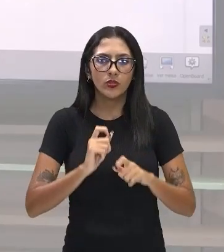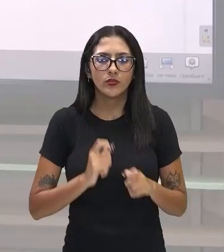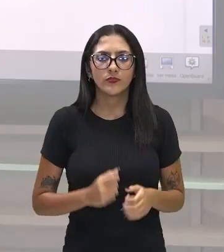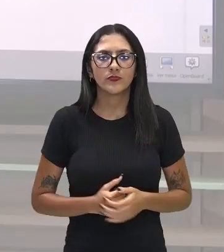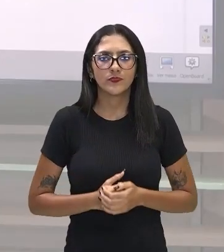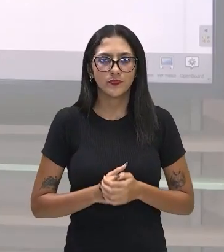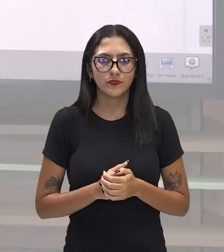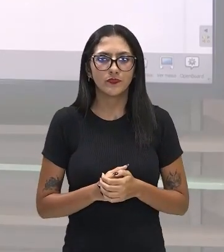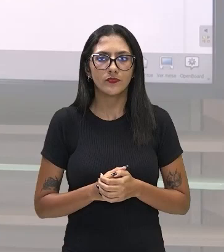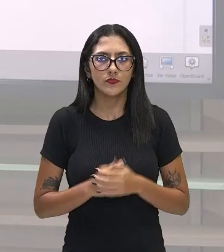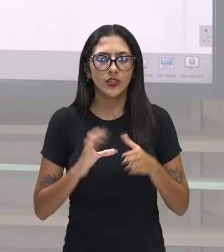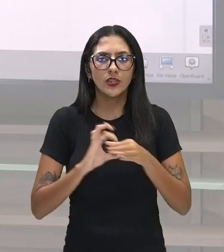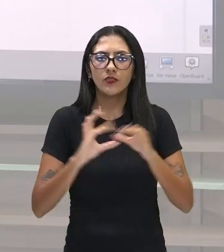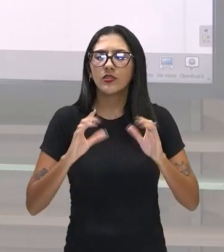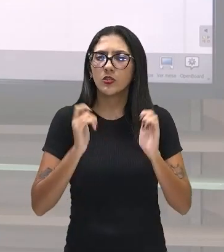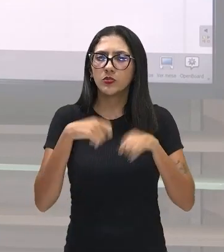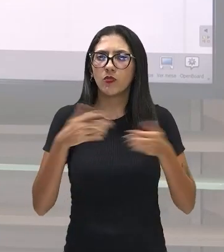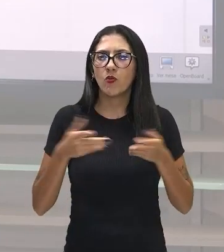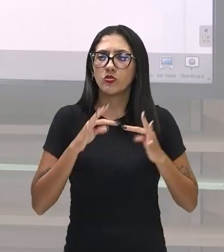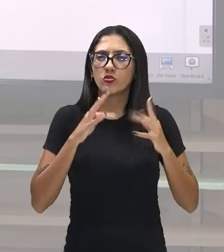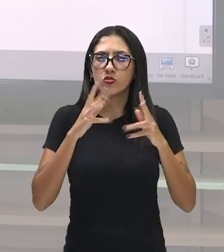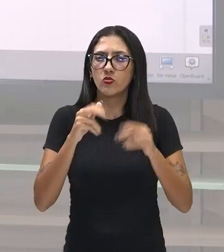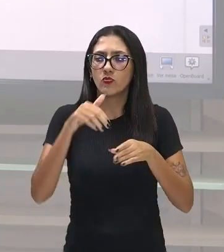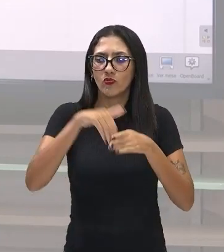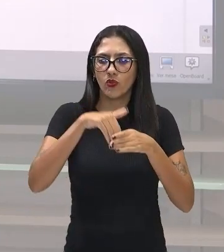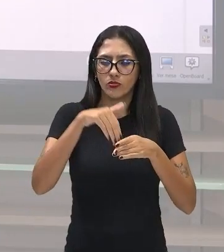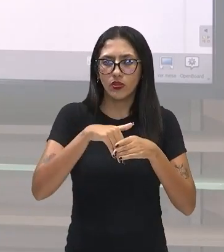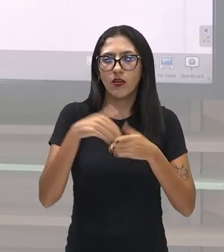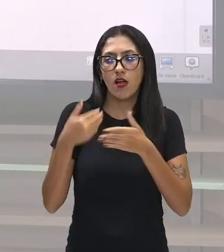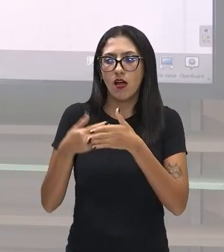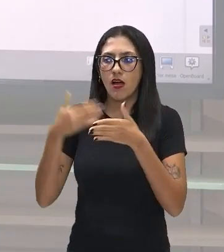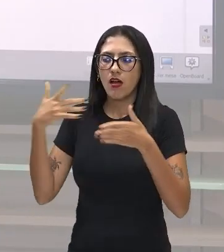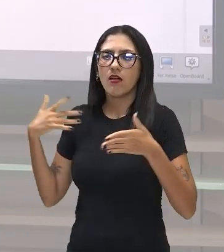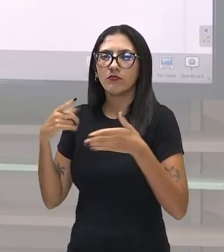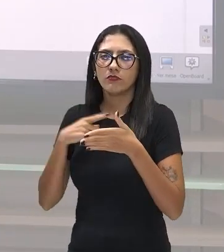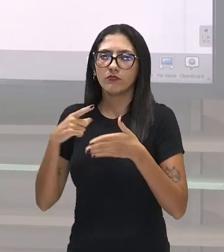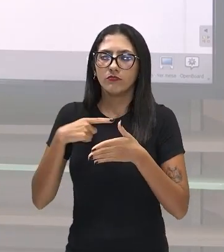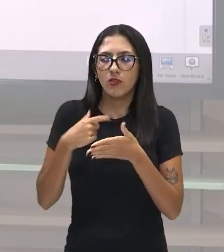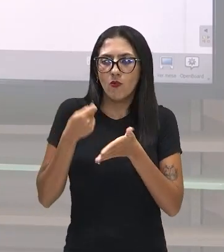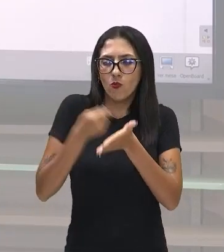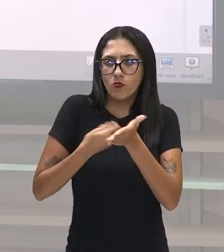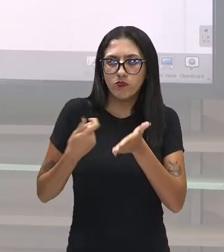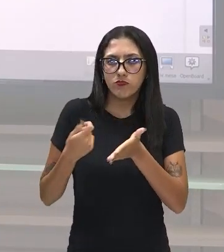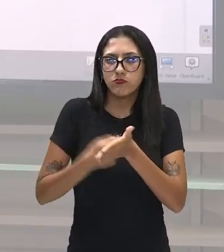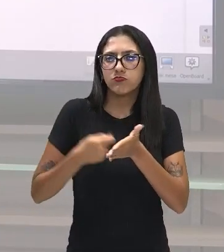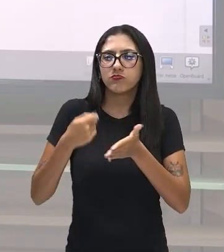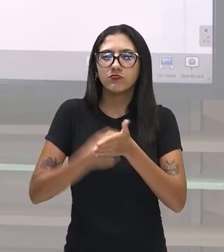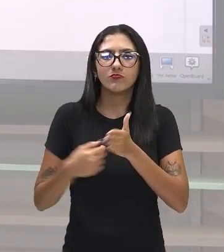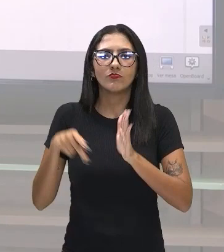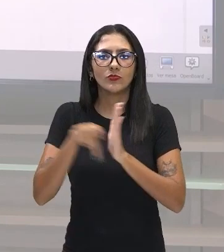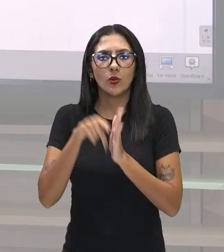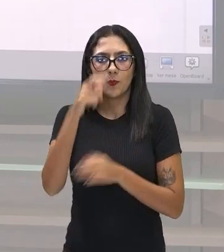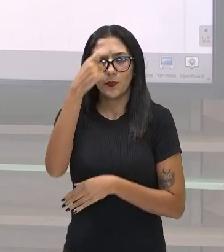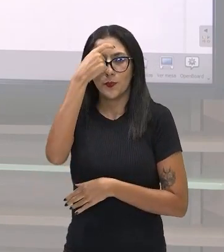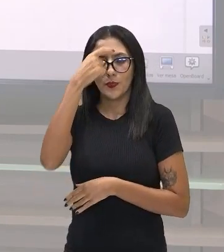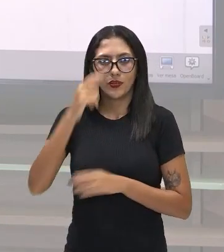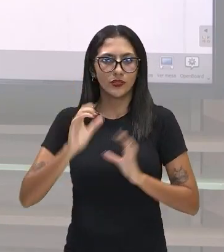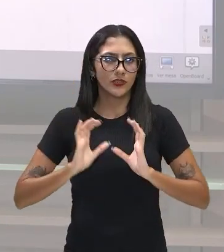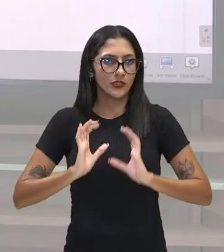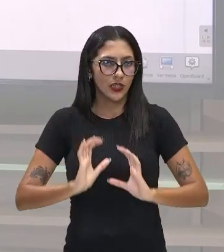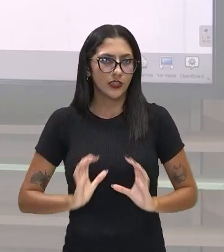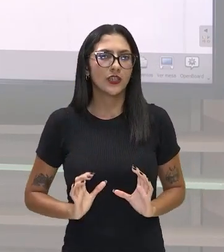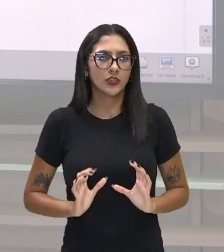falando num primeiro momento, correto? Você já entendeu aqui então, ao ler um texto, você vai ler com